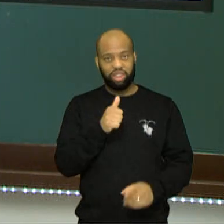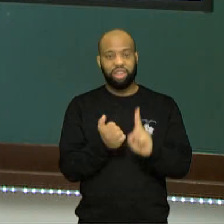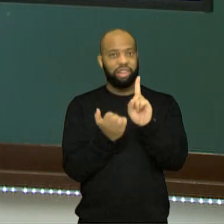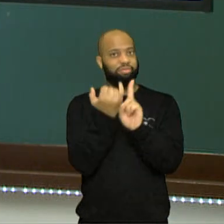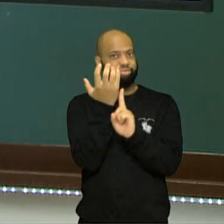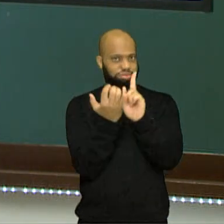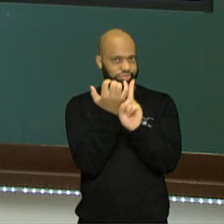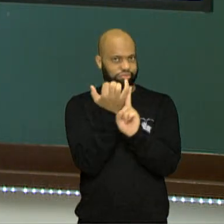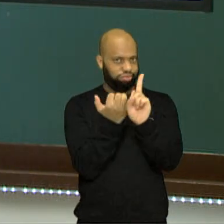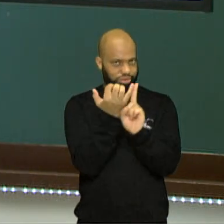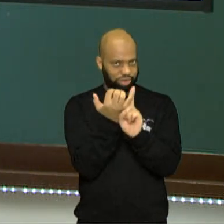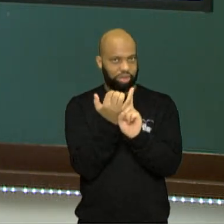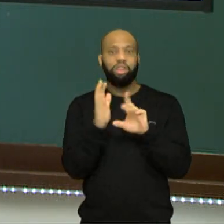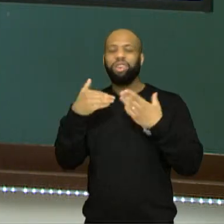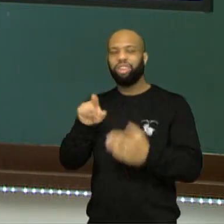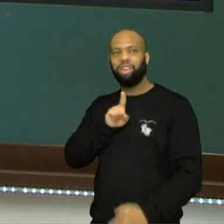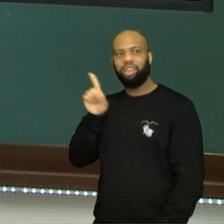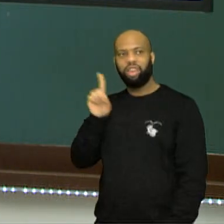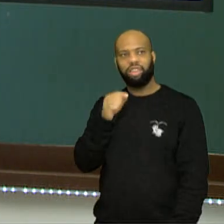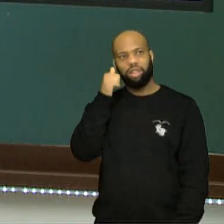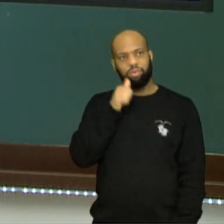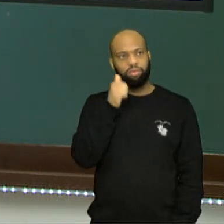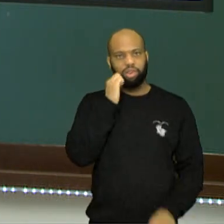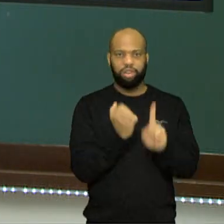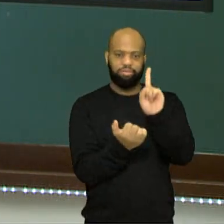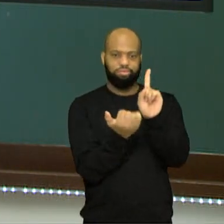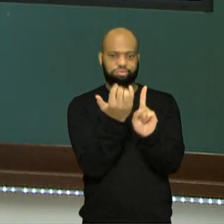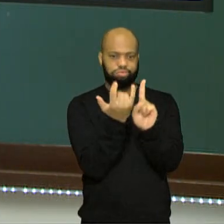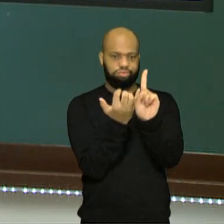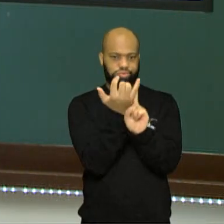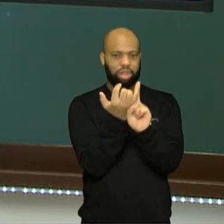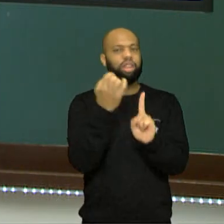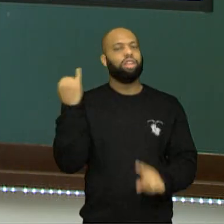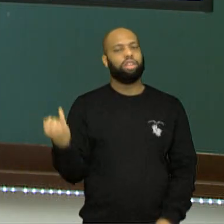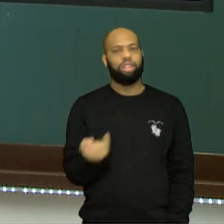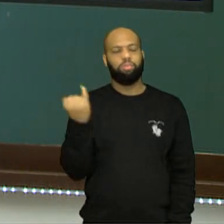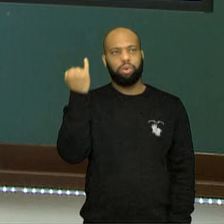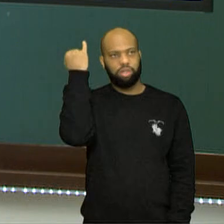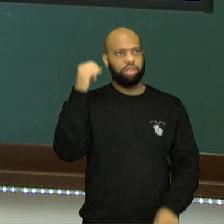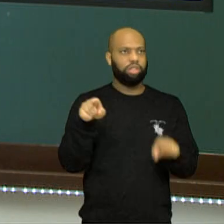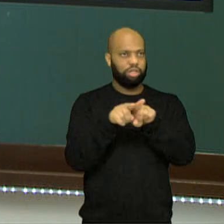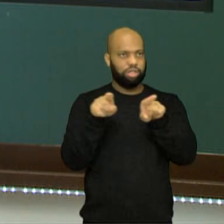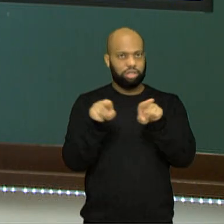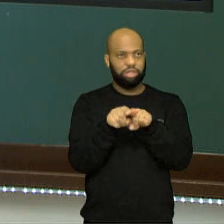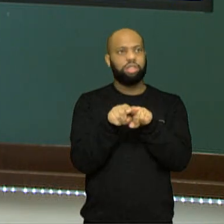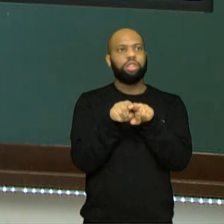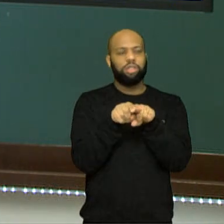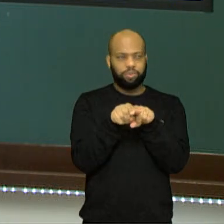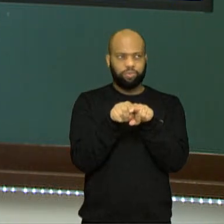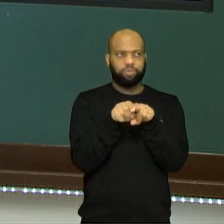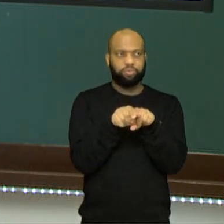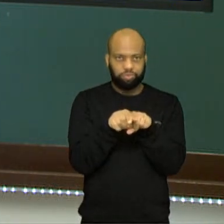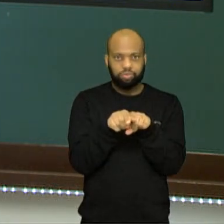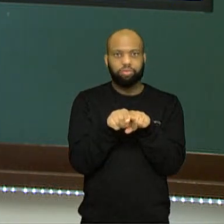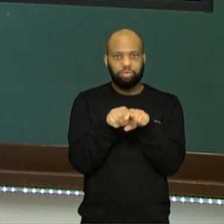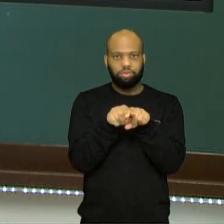pessoal. Essa mulher vai ser muito importante para